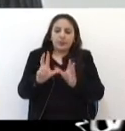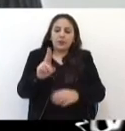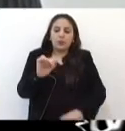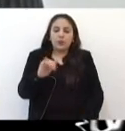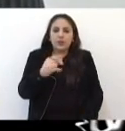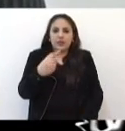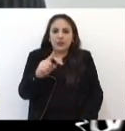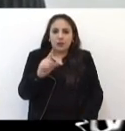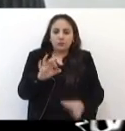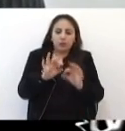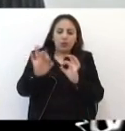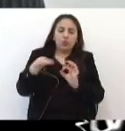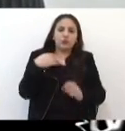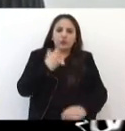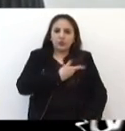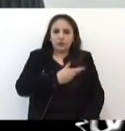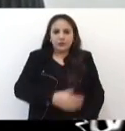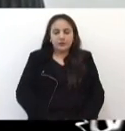está muito distante de nós.